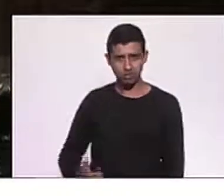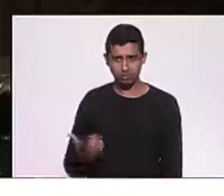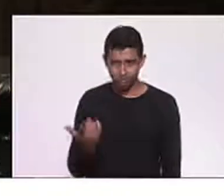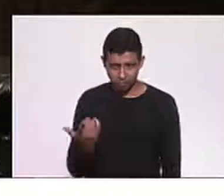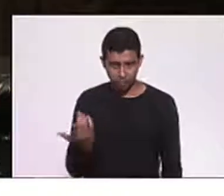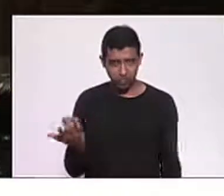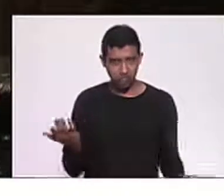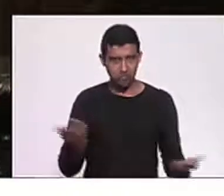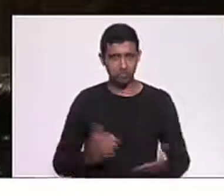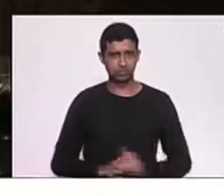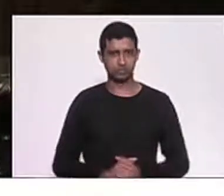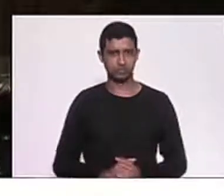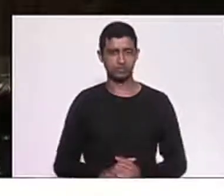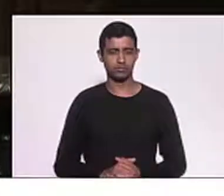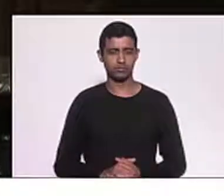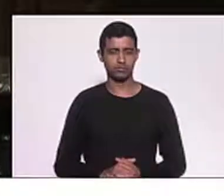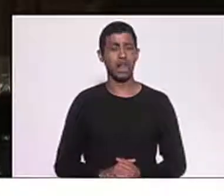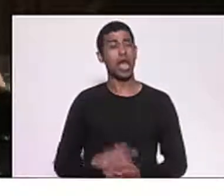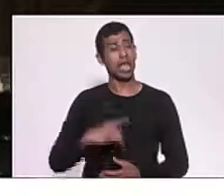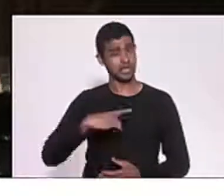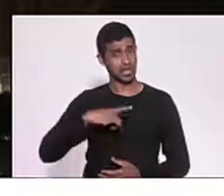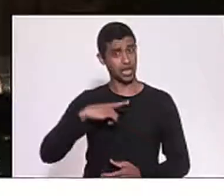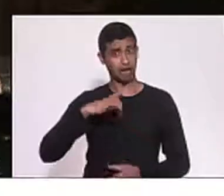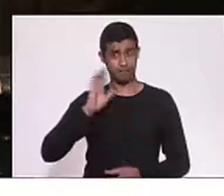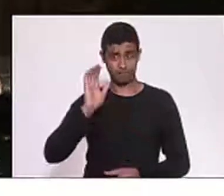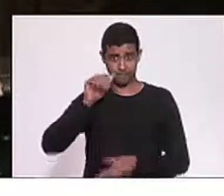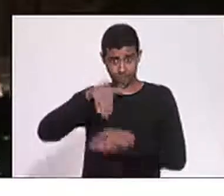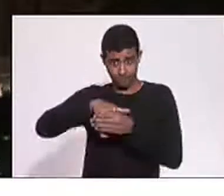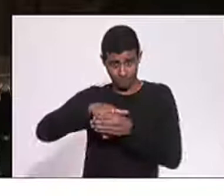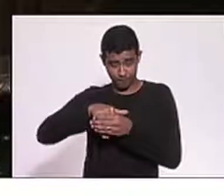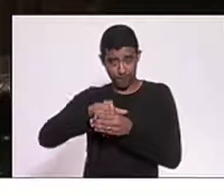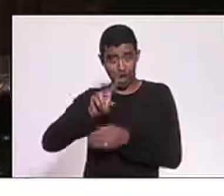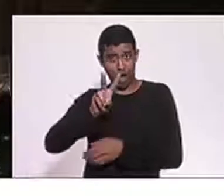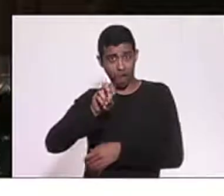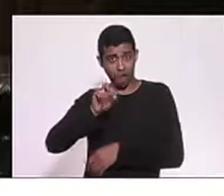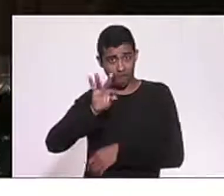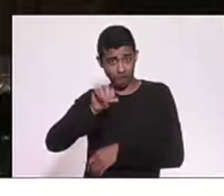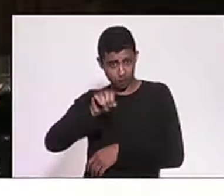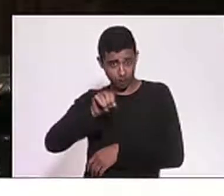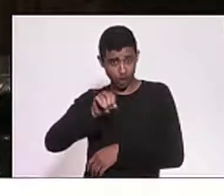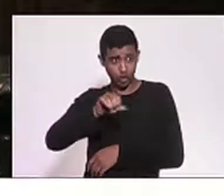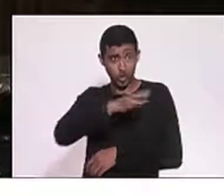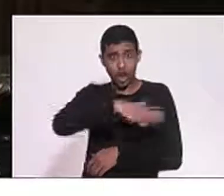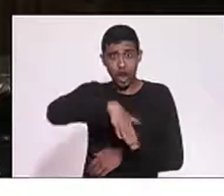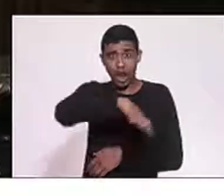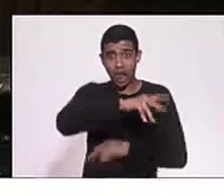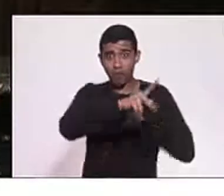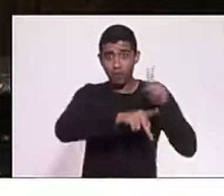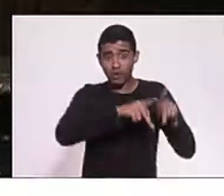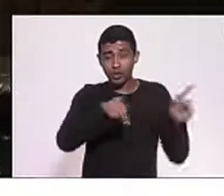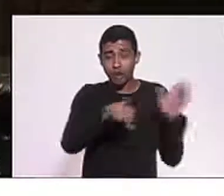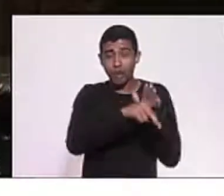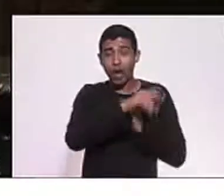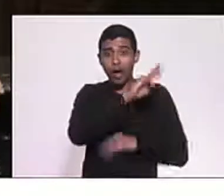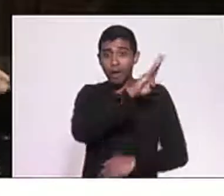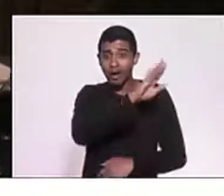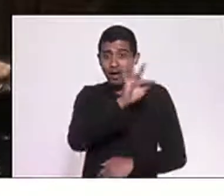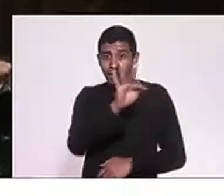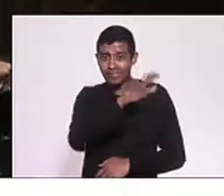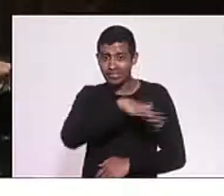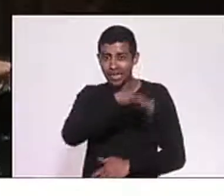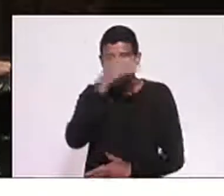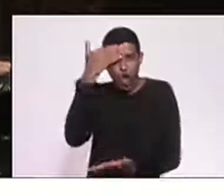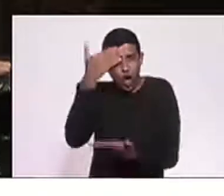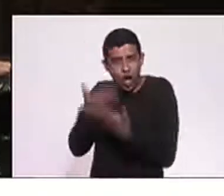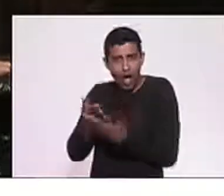recebeu, através do voto, a confiança do eleitorado fluminense, e não foi